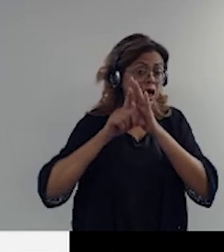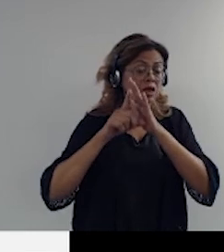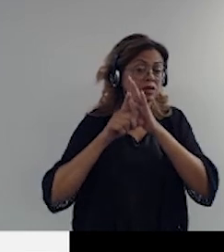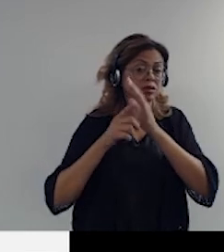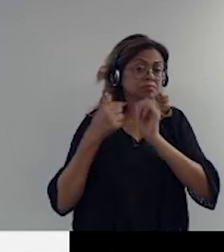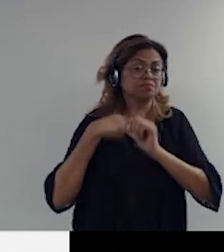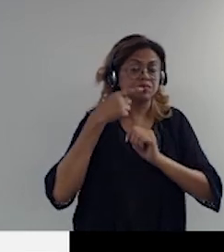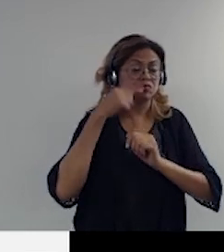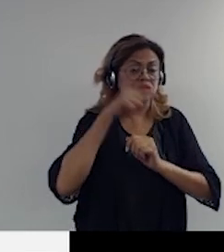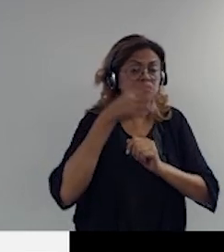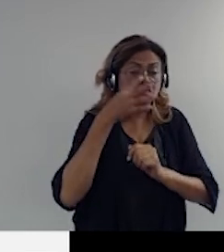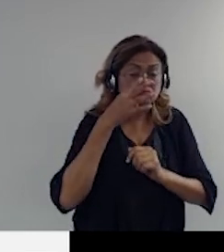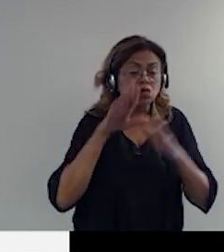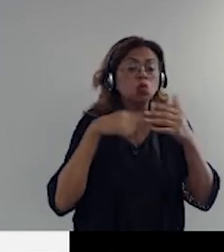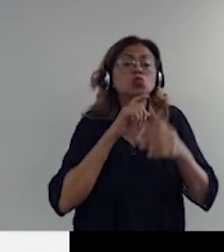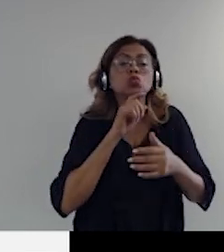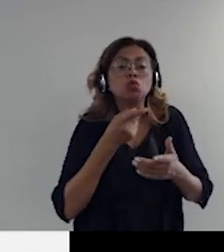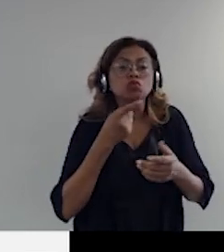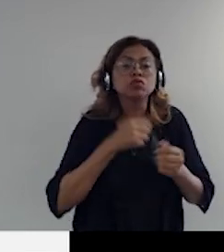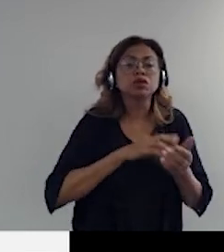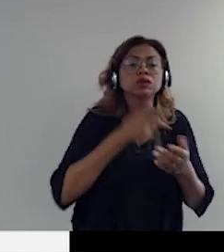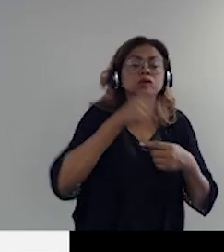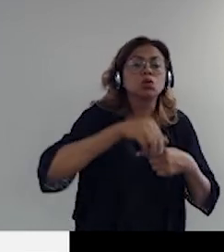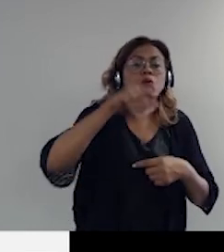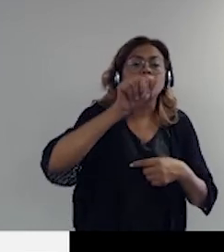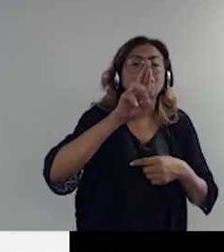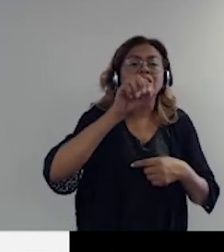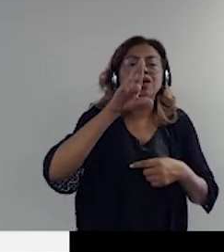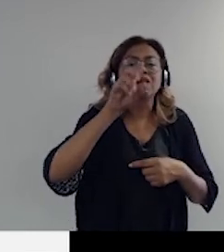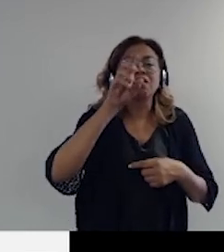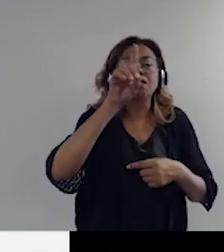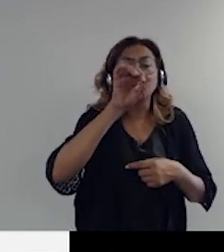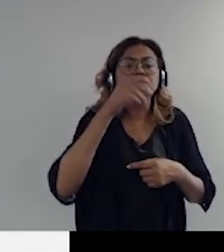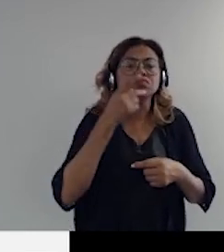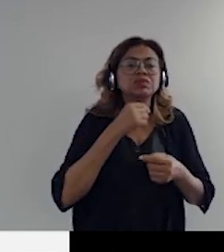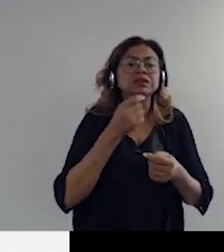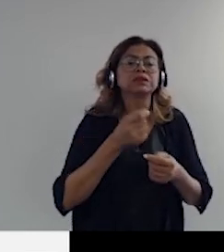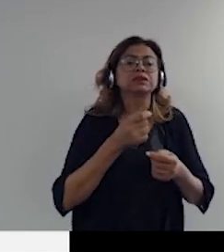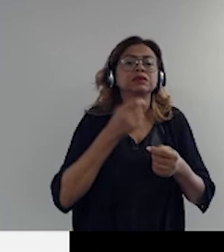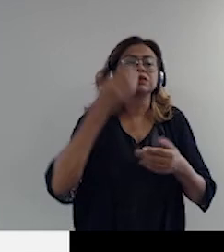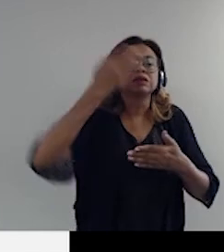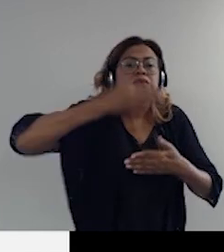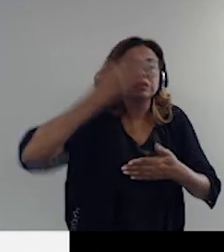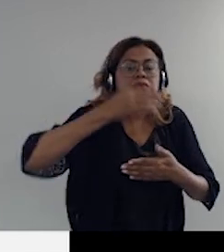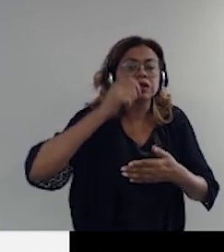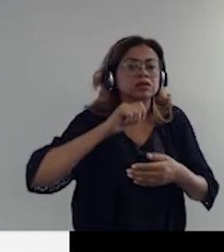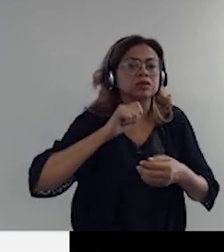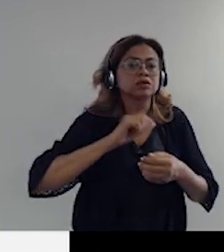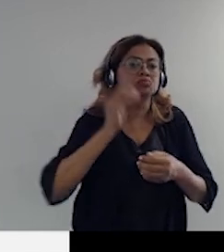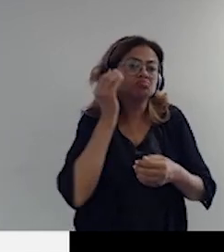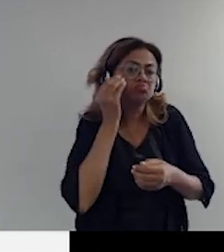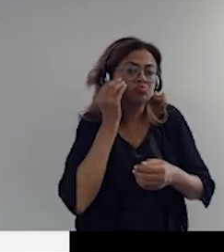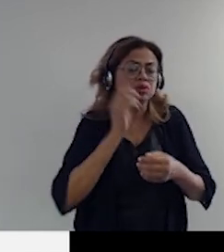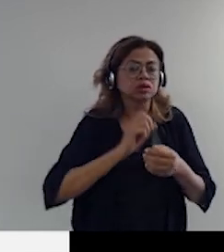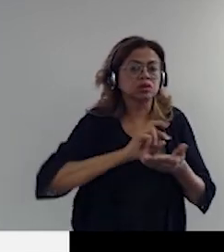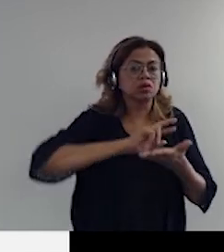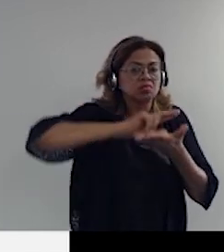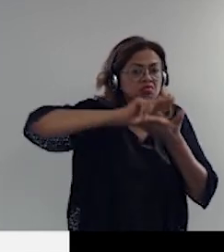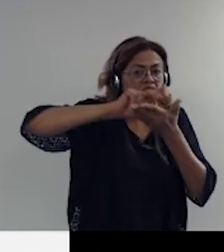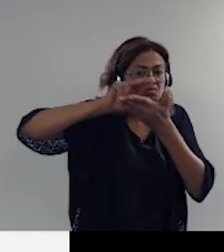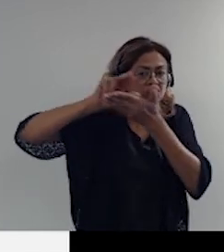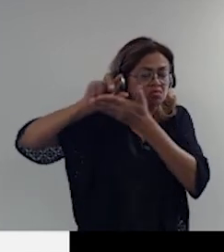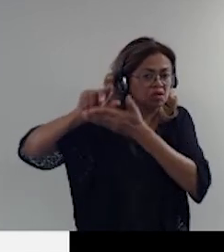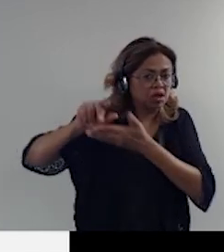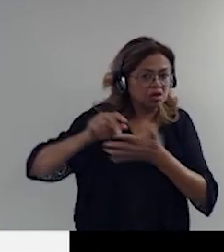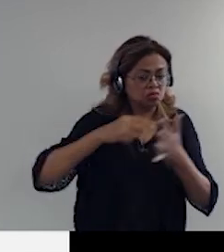essa crise do Covid fez com que o mercado fosse testado em muitos aspectos, e ele se mostrou resiliente